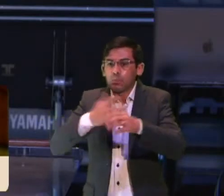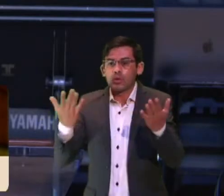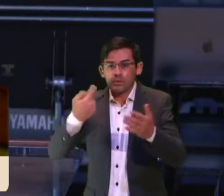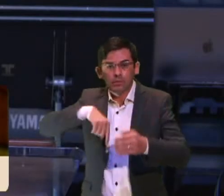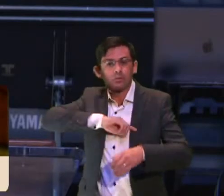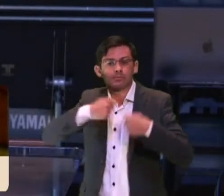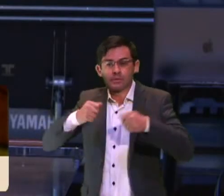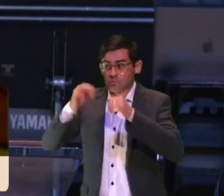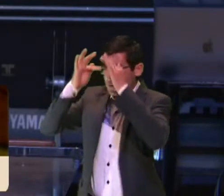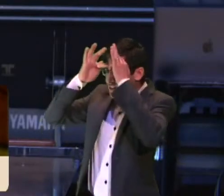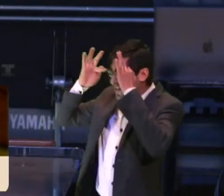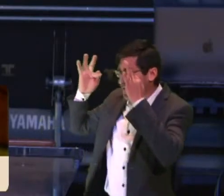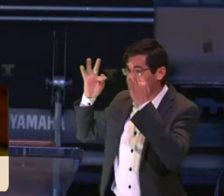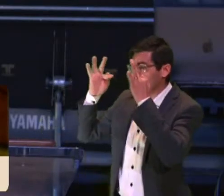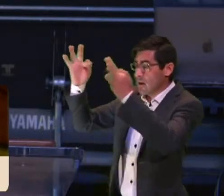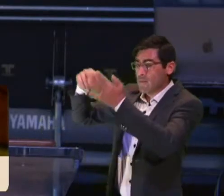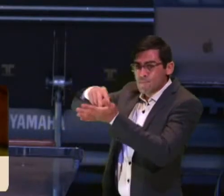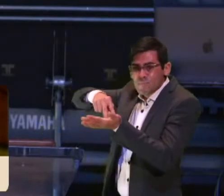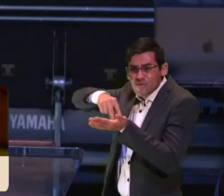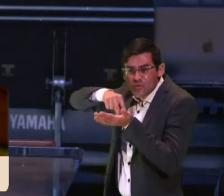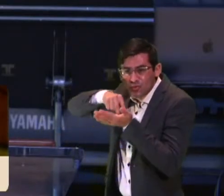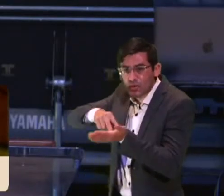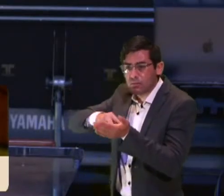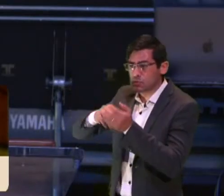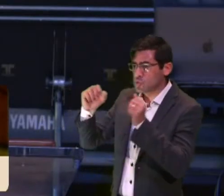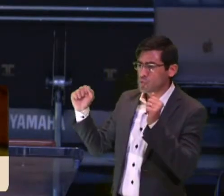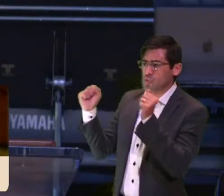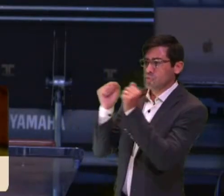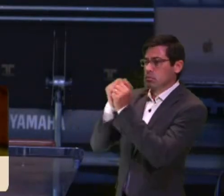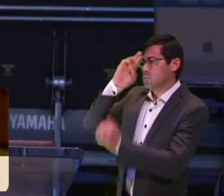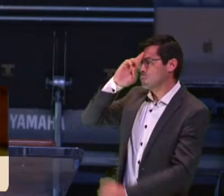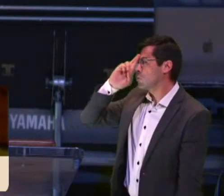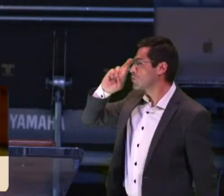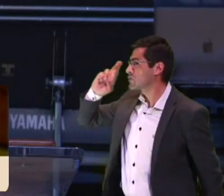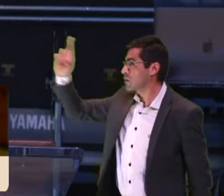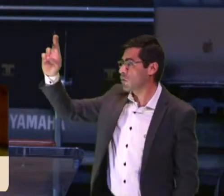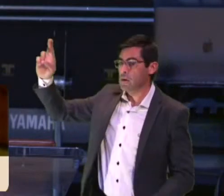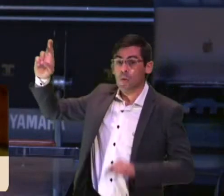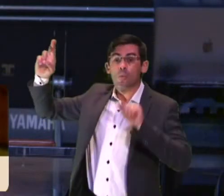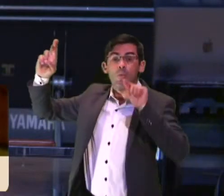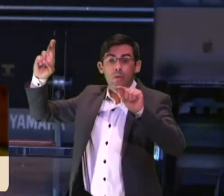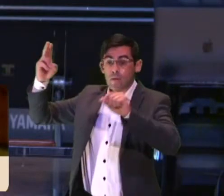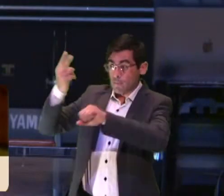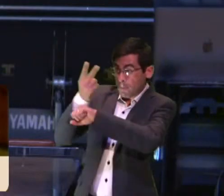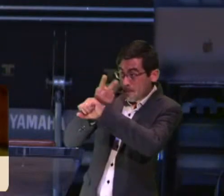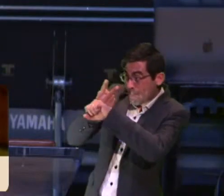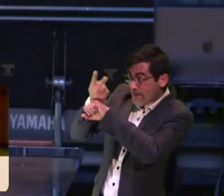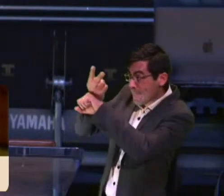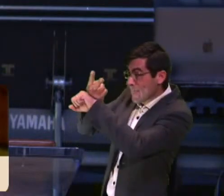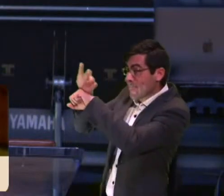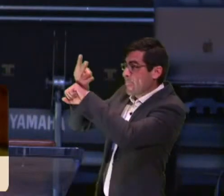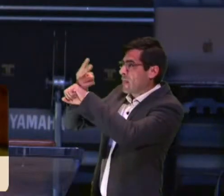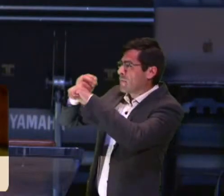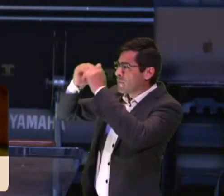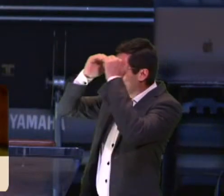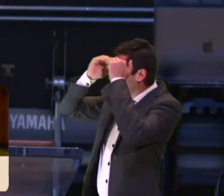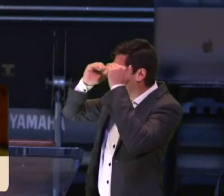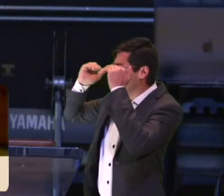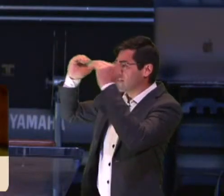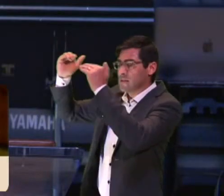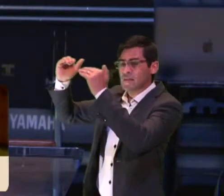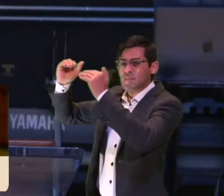fiel. Existe uma igreja que ainda hoje procura servir os valores do